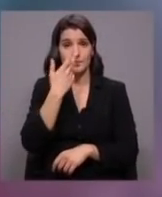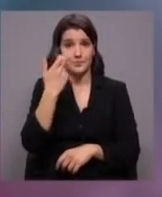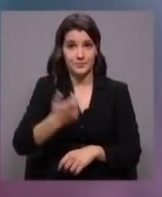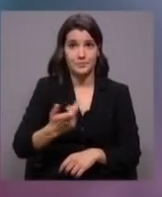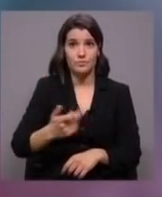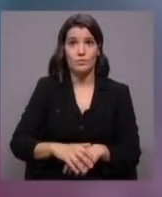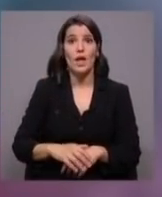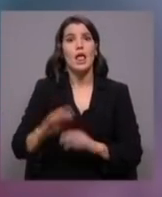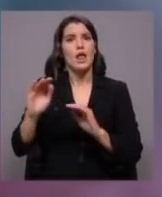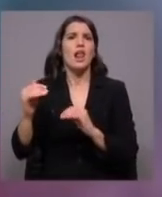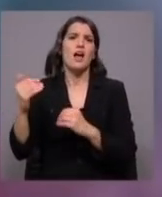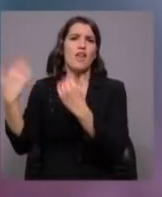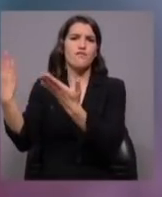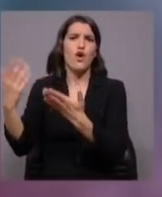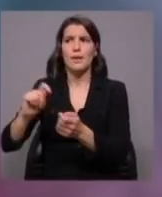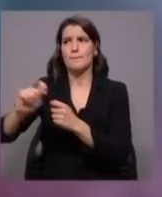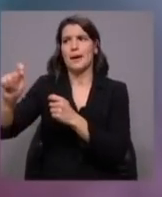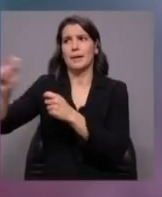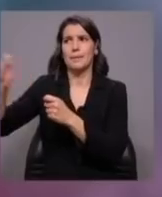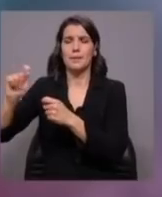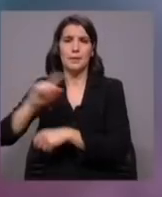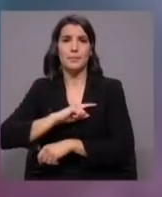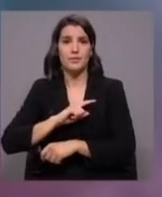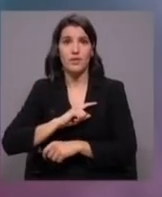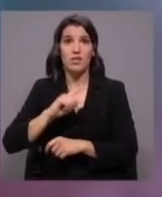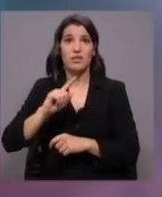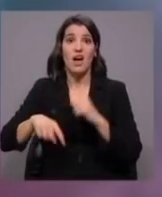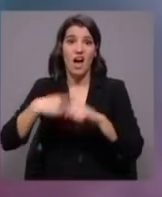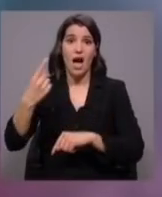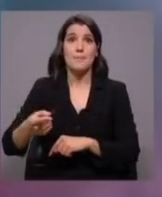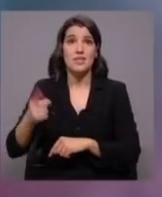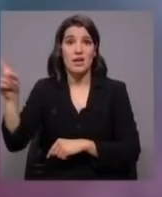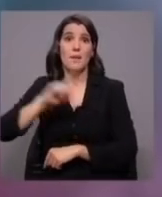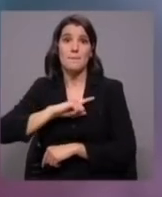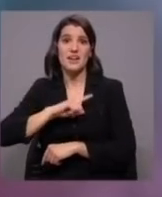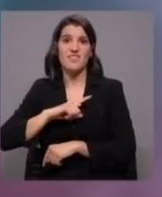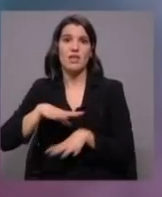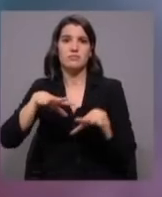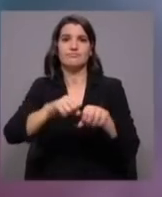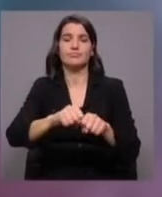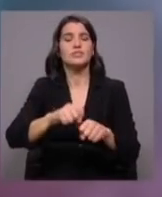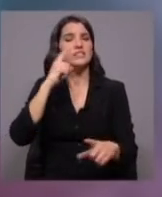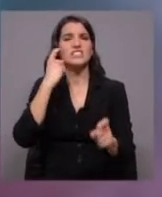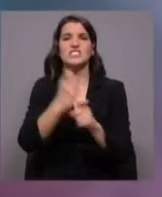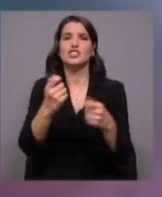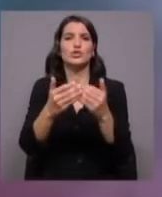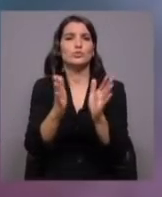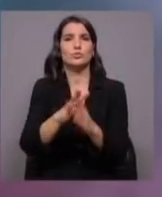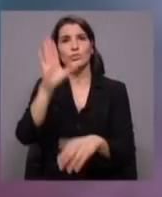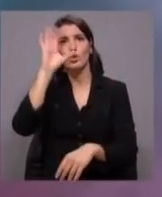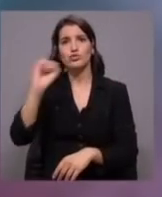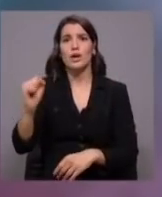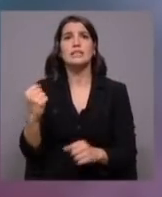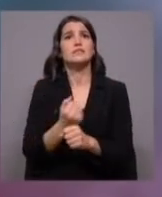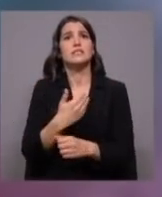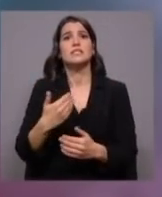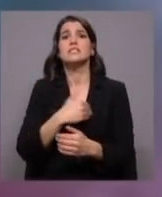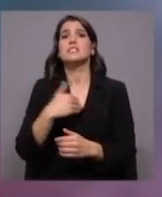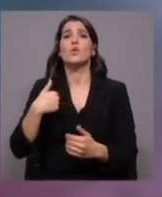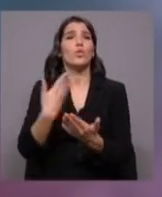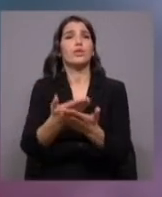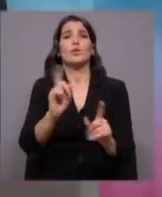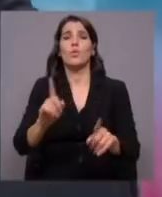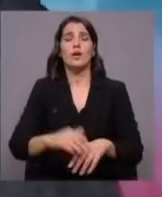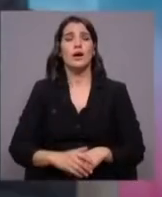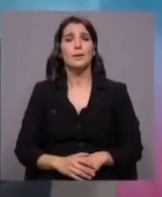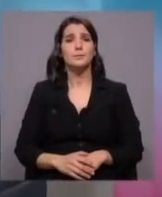contratualizado tudo lá fora, de hoje para amanhã vamos estar nas mãos dos privados e eles vão exigir o que quiserem ao Estado e totalmente não vão dar serviço de saúde aos totalmente cidadãos. De acordo.